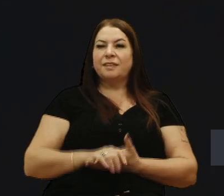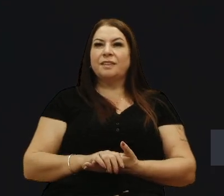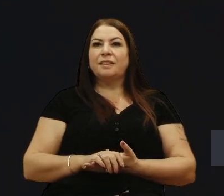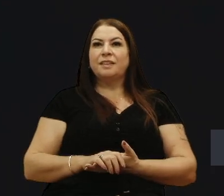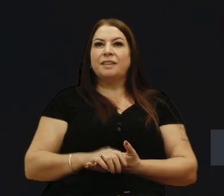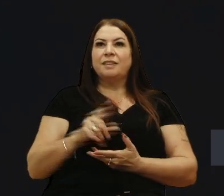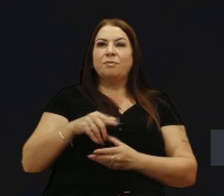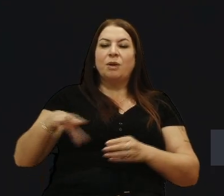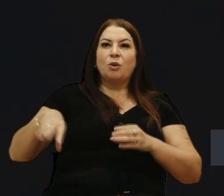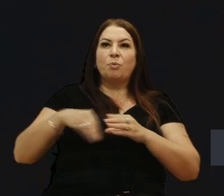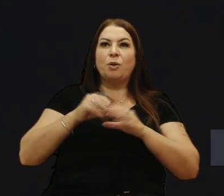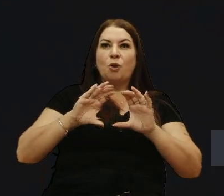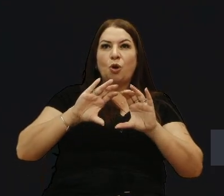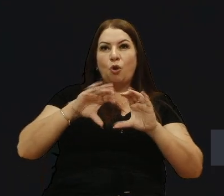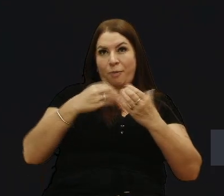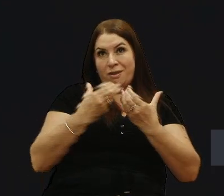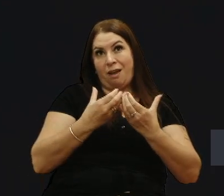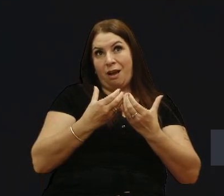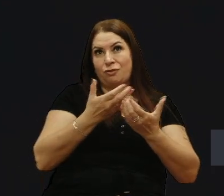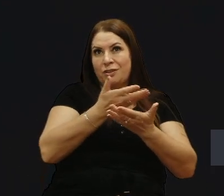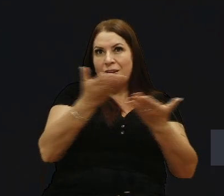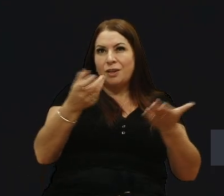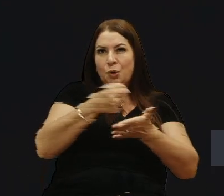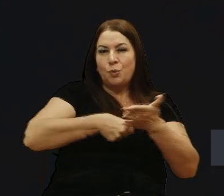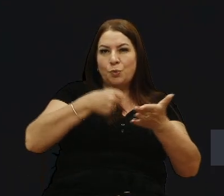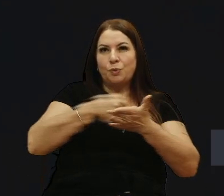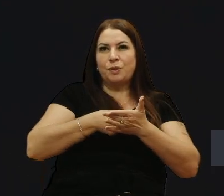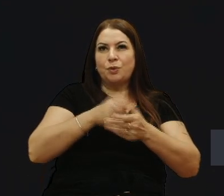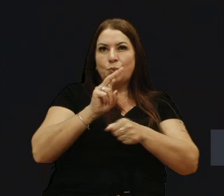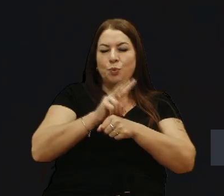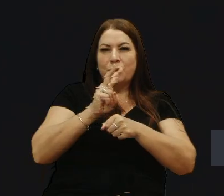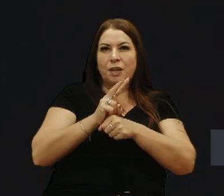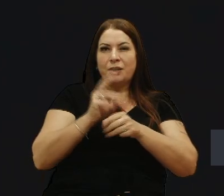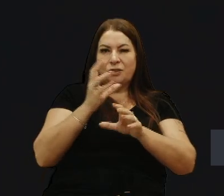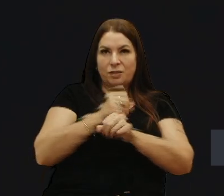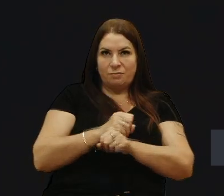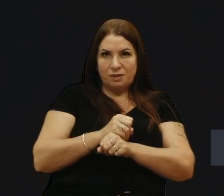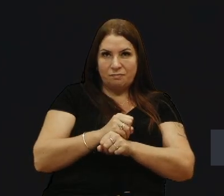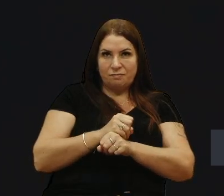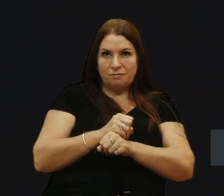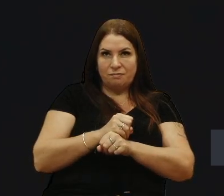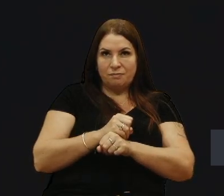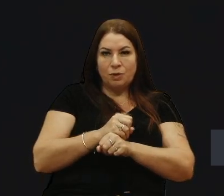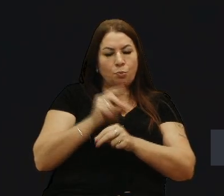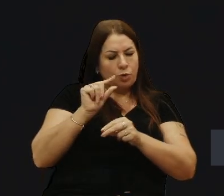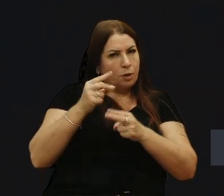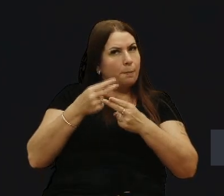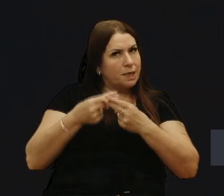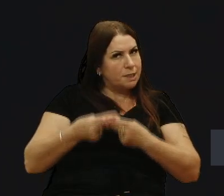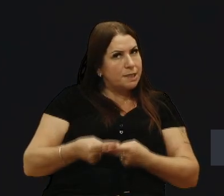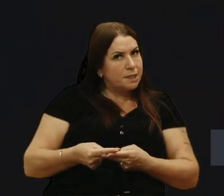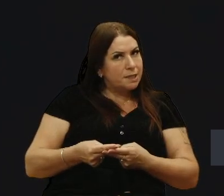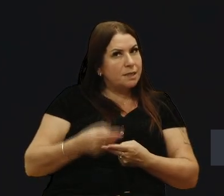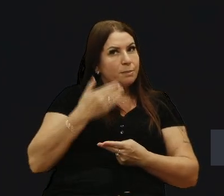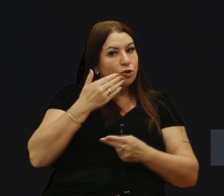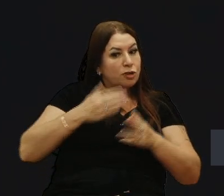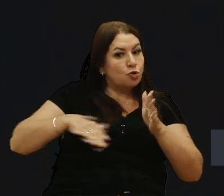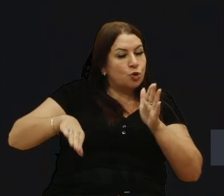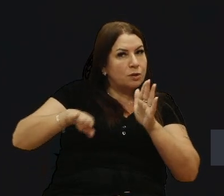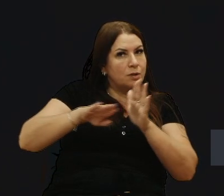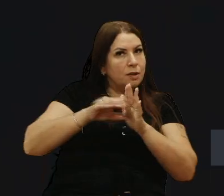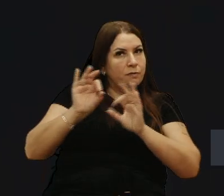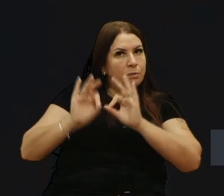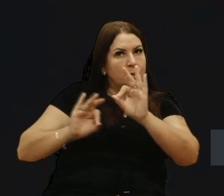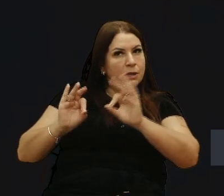entregando para a comunidade essa grande luta dos protetores de anos. Um pouquinho de paciência a gente vai pedir, porque ele está chegando, tem que